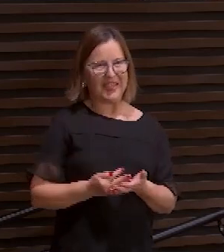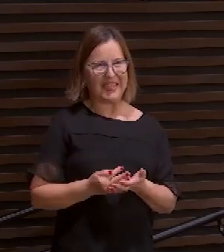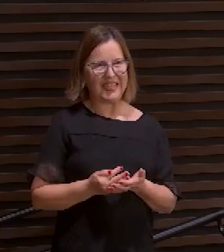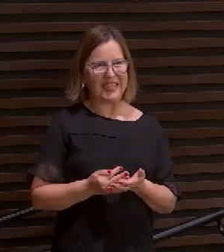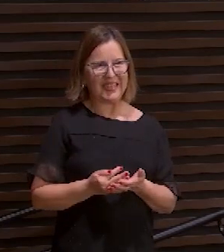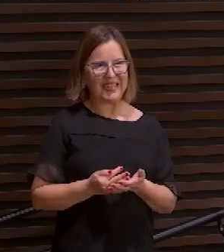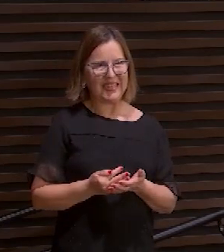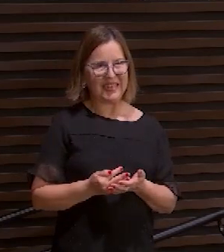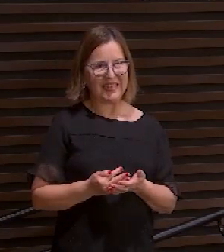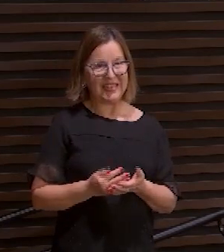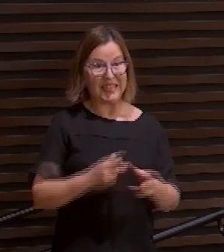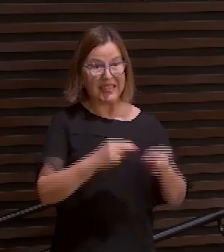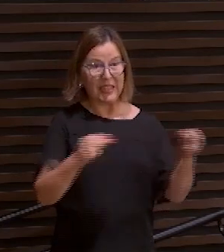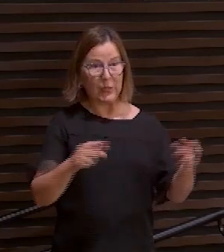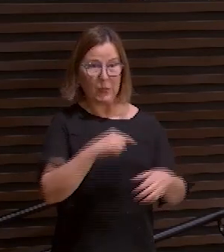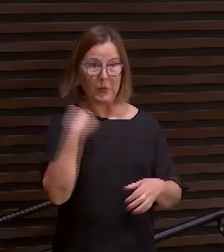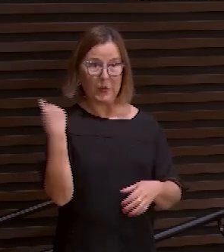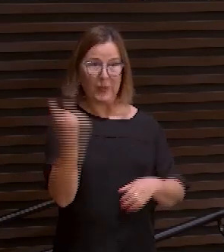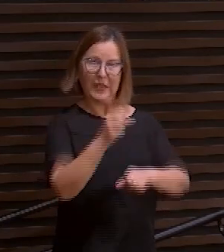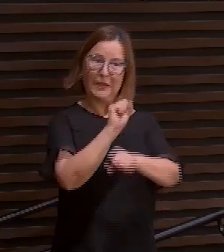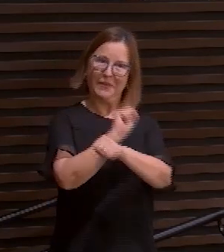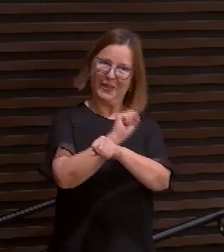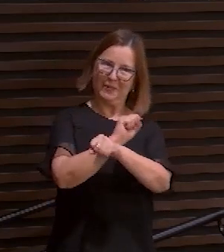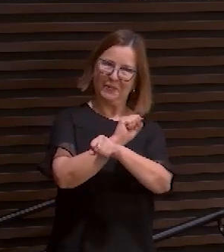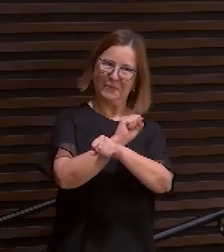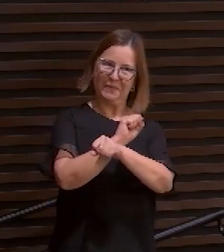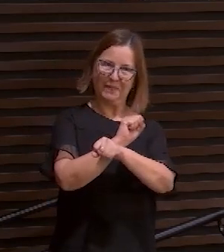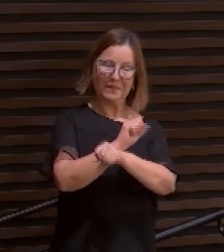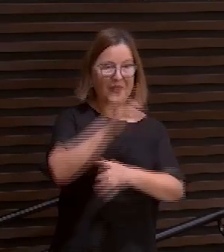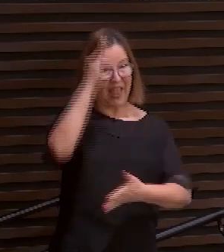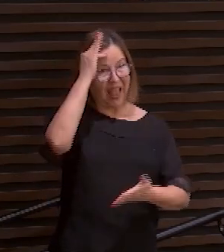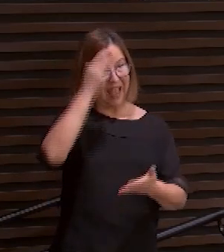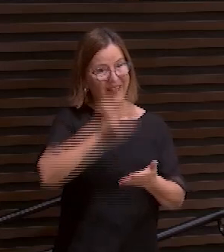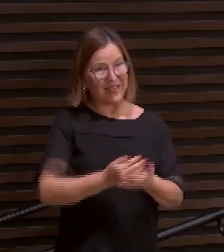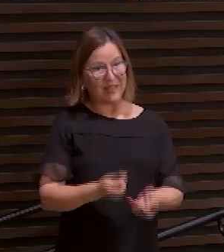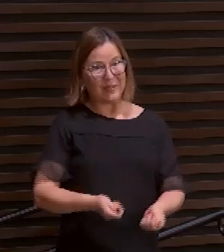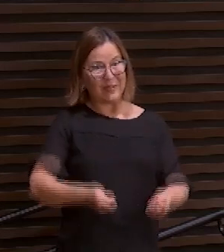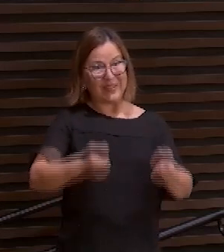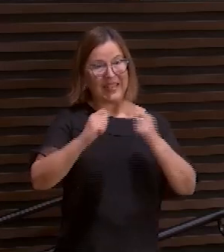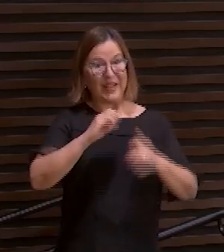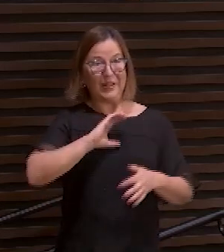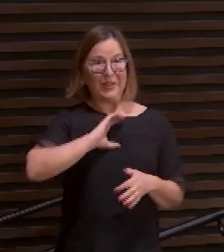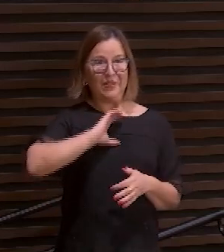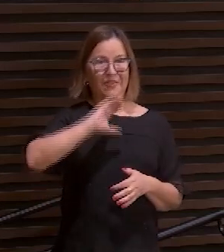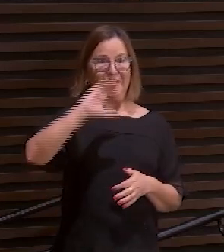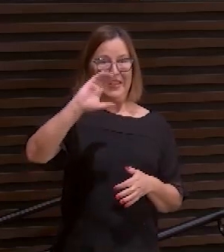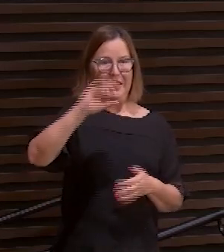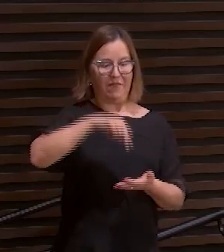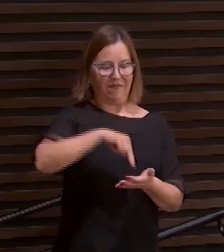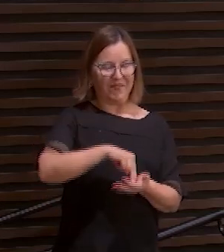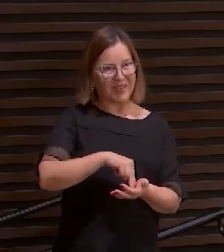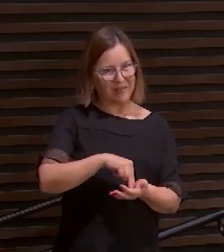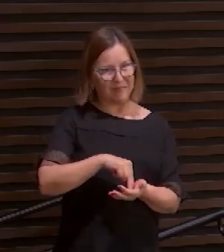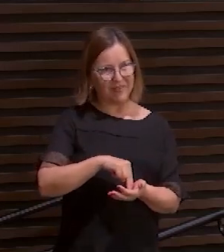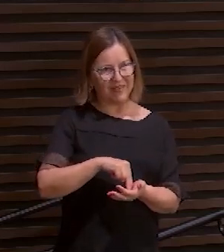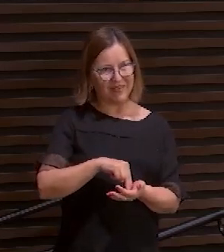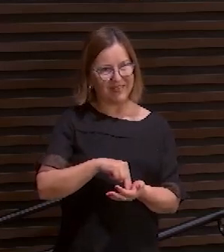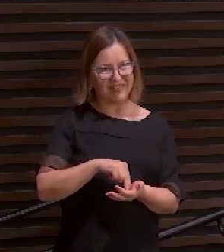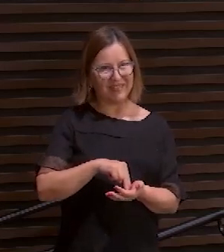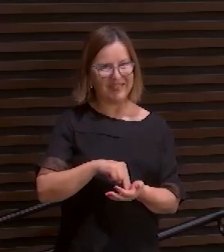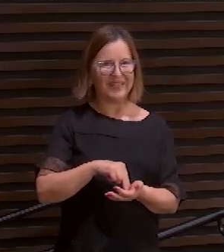daquilo que esperamos. A fé nos dá uma confiança firme no que